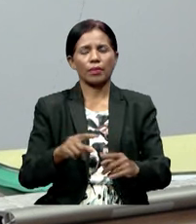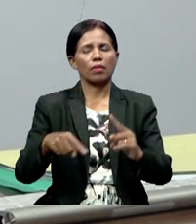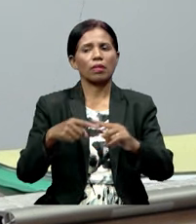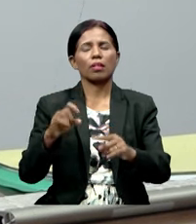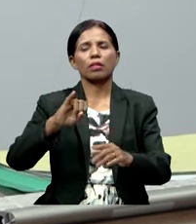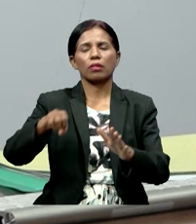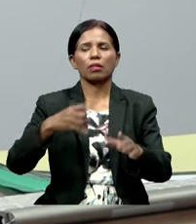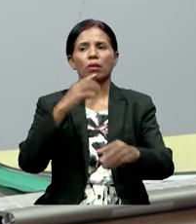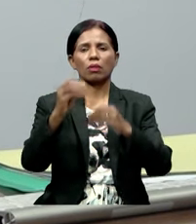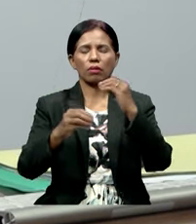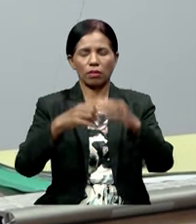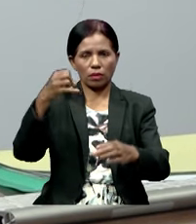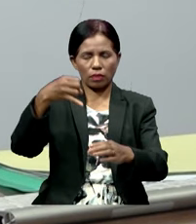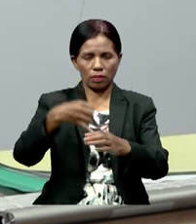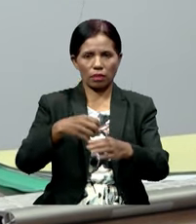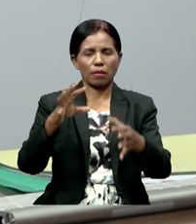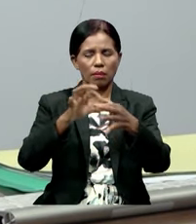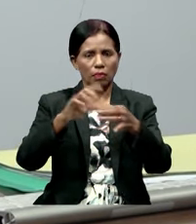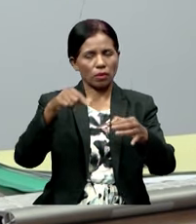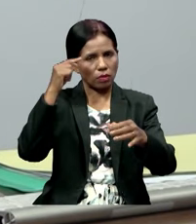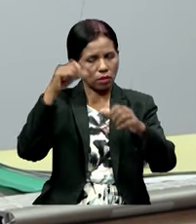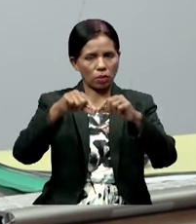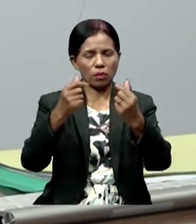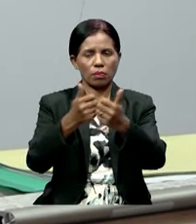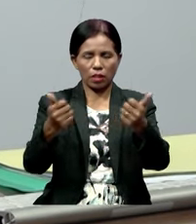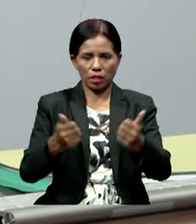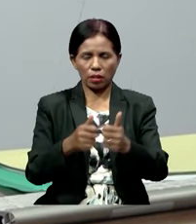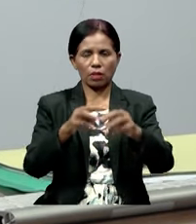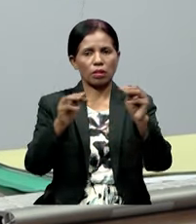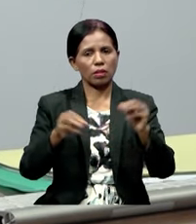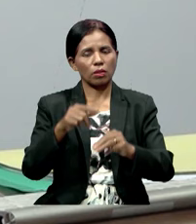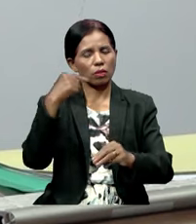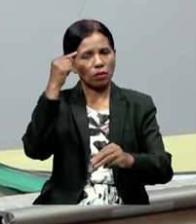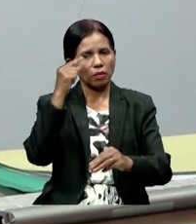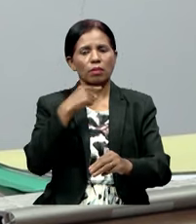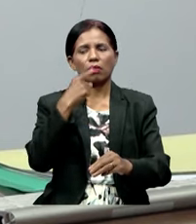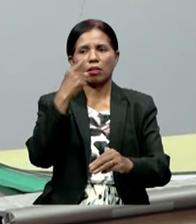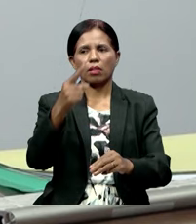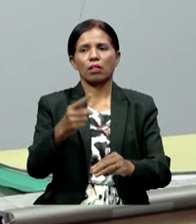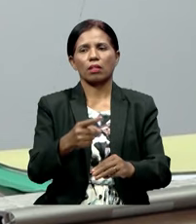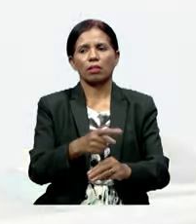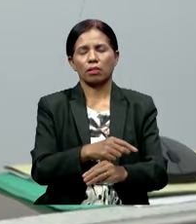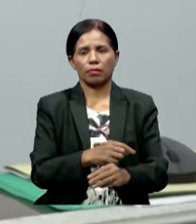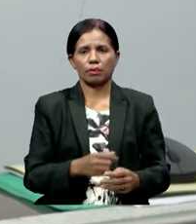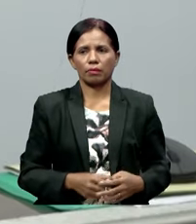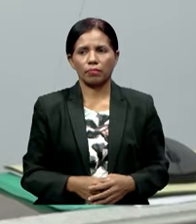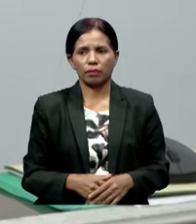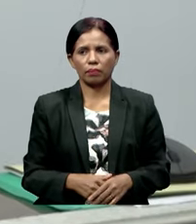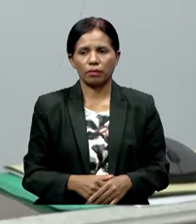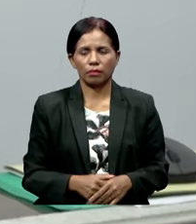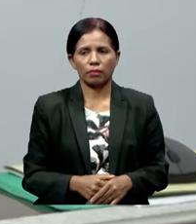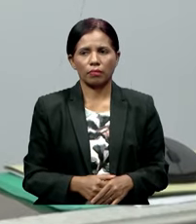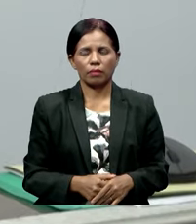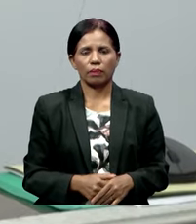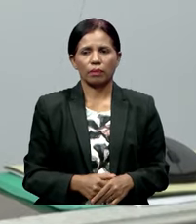jornalista questiona com o envolvimento do membro do governo e do grupo artes marciais, governante né, Coco, a tu desvia perguntas né.